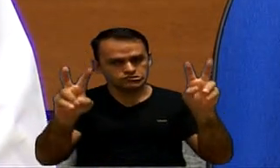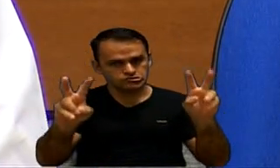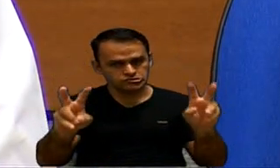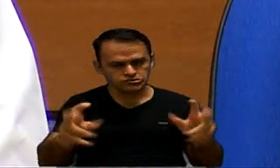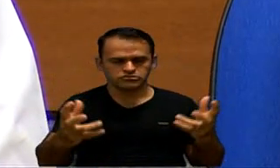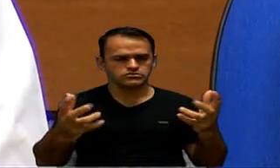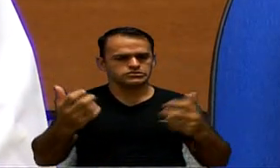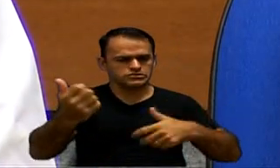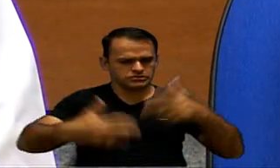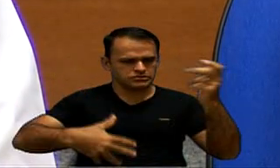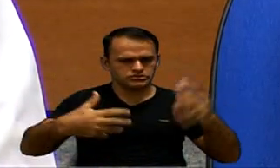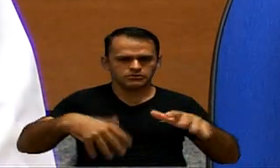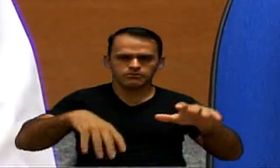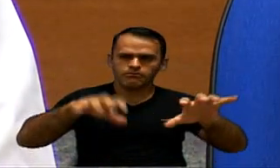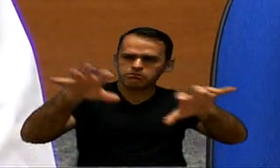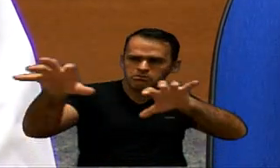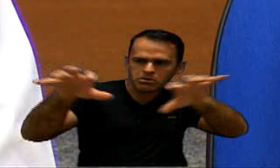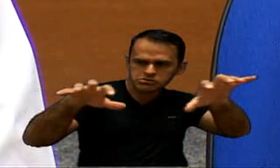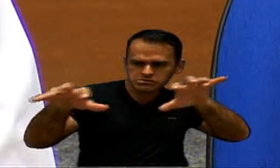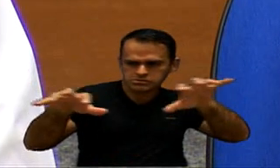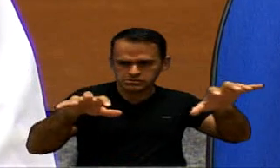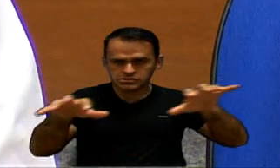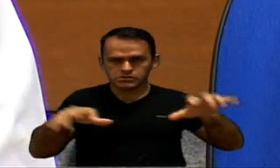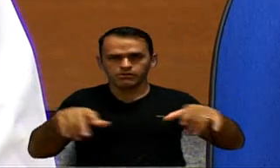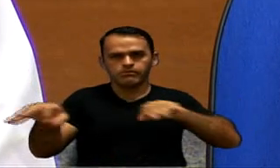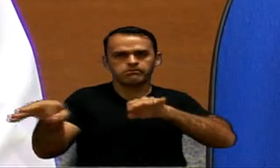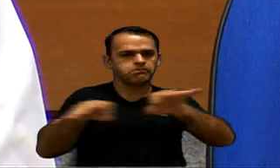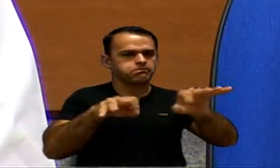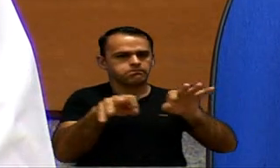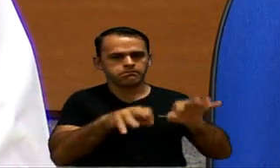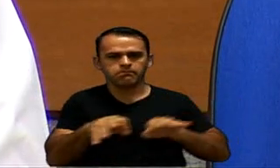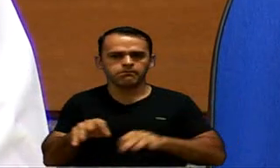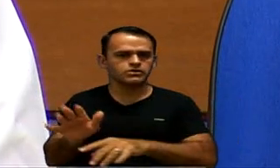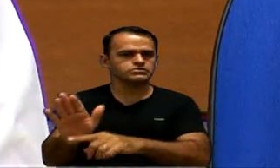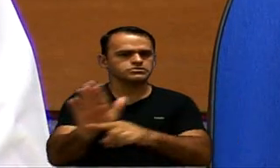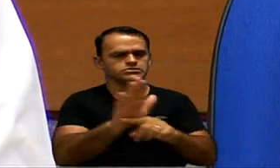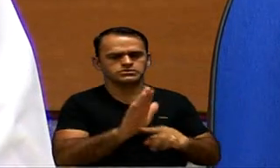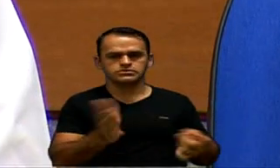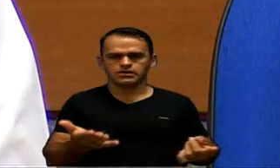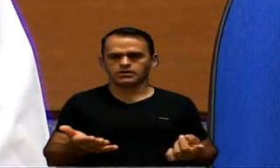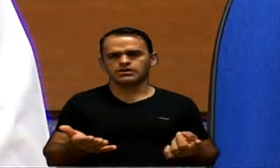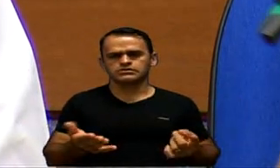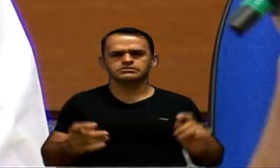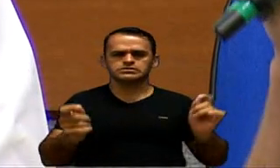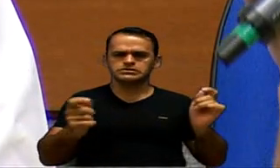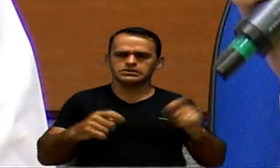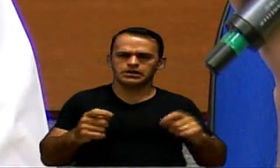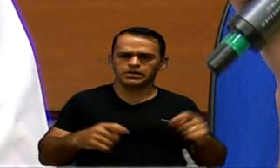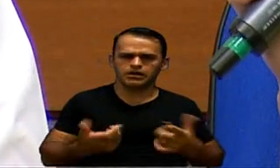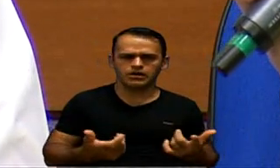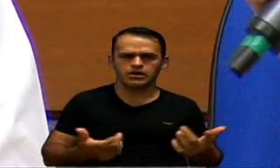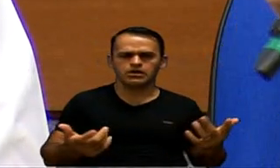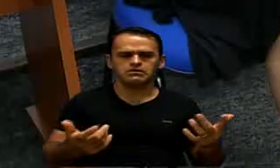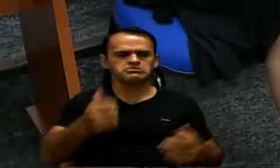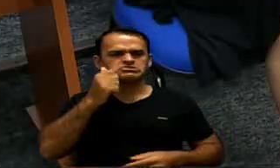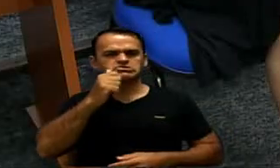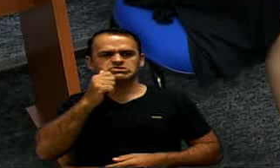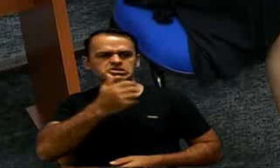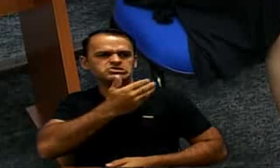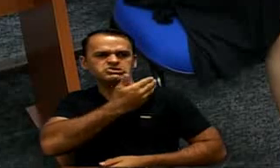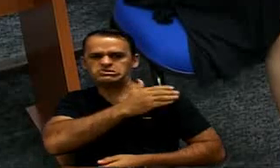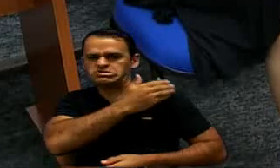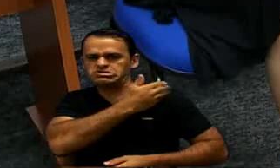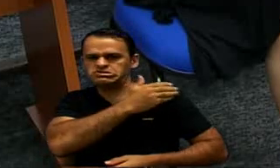ter uma rede de apoio na cidade que funcione, né, faz com que os diversos feminicídios até que ocorreram na